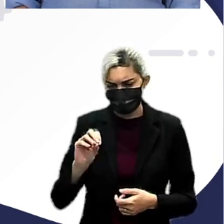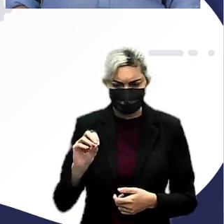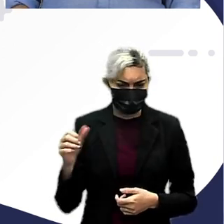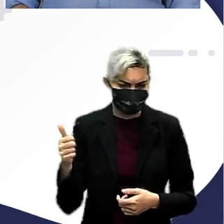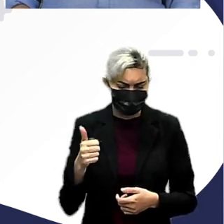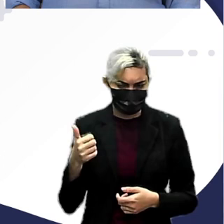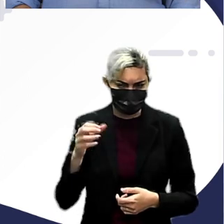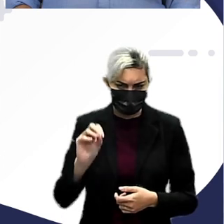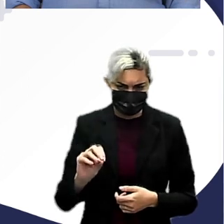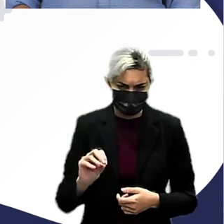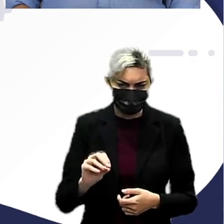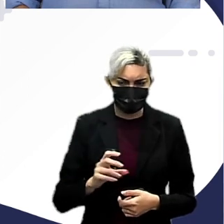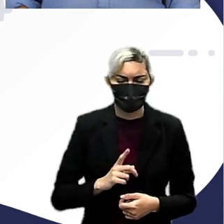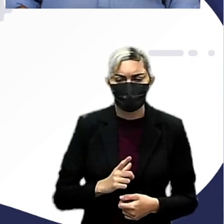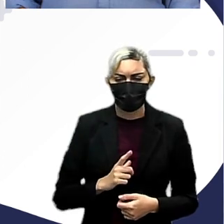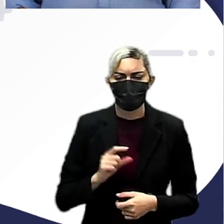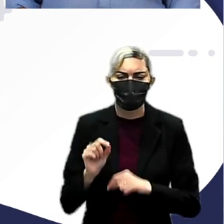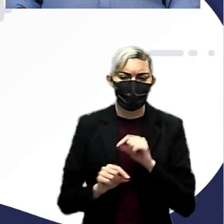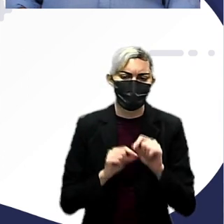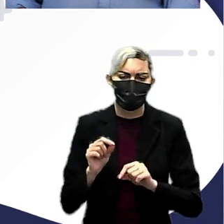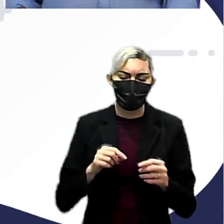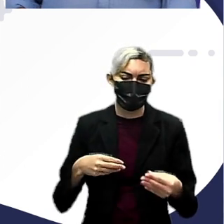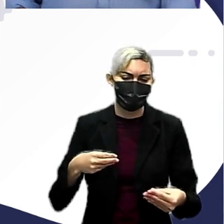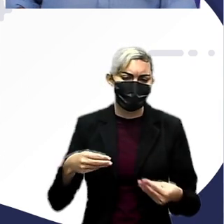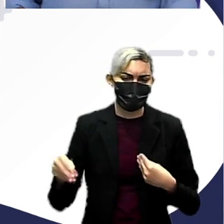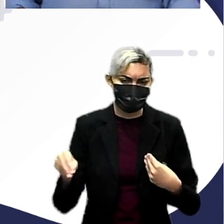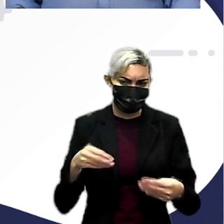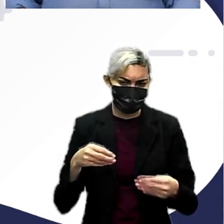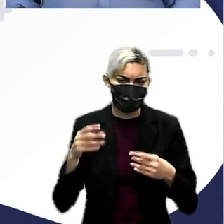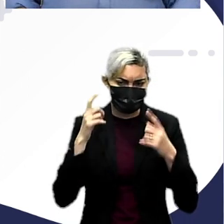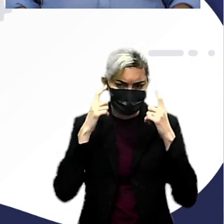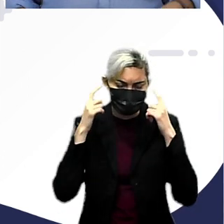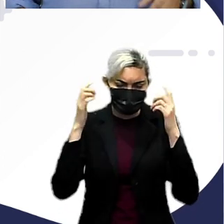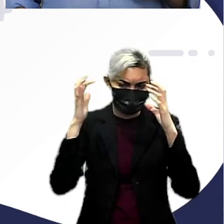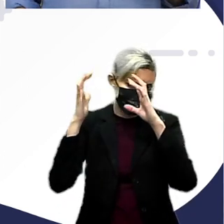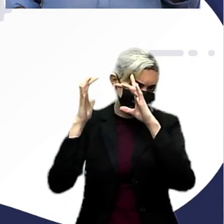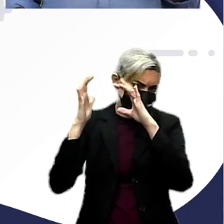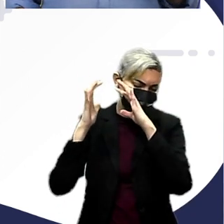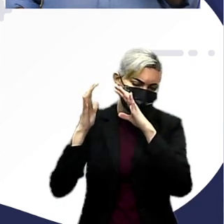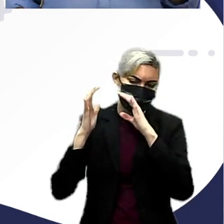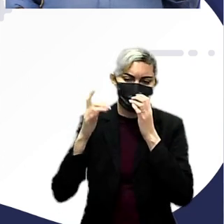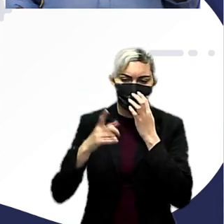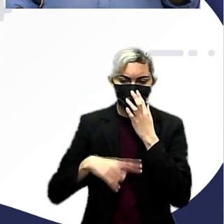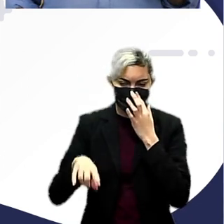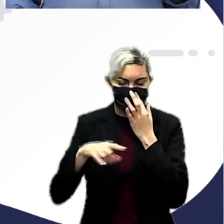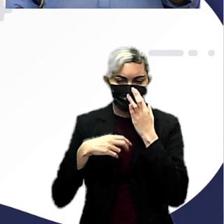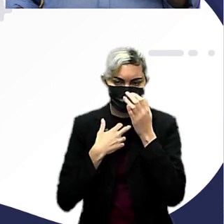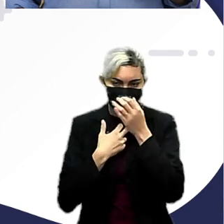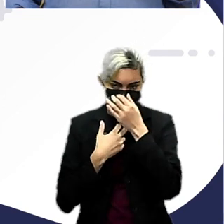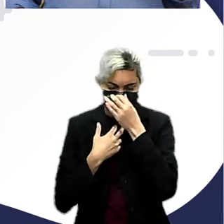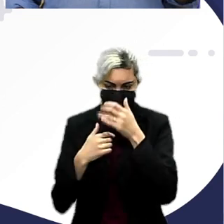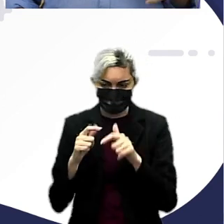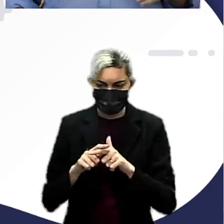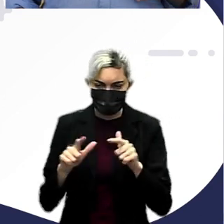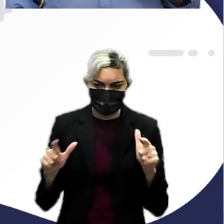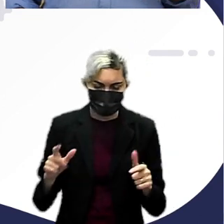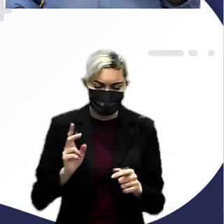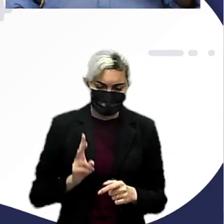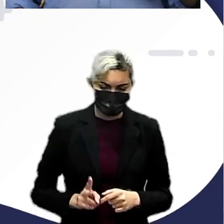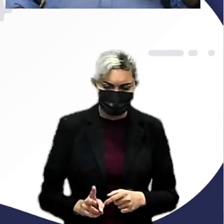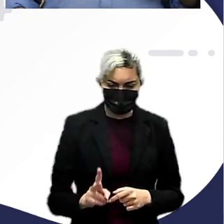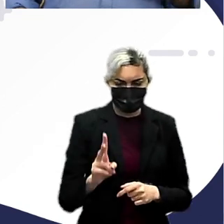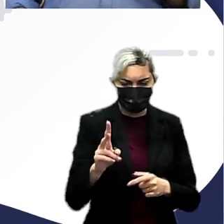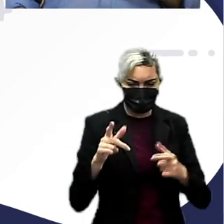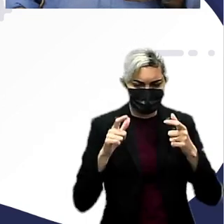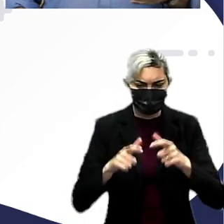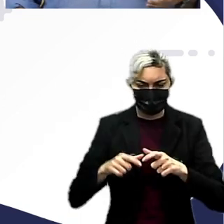o décimo elemento, que é a flexibilidade cognitiva, ou seja, nós não podemos mais continuar numa